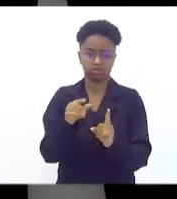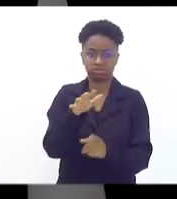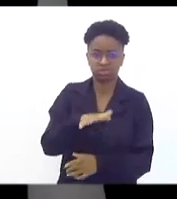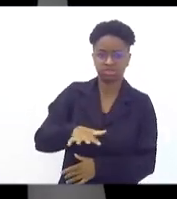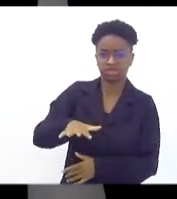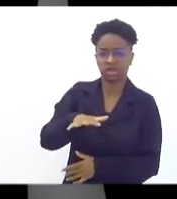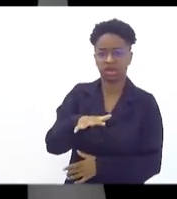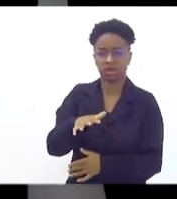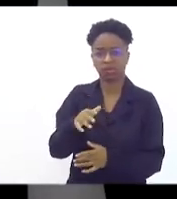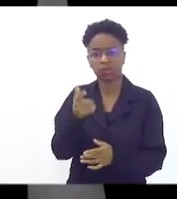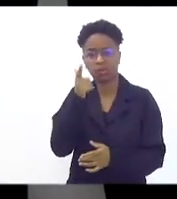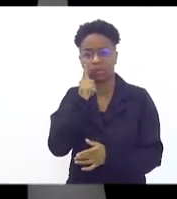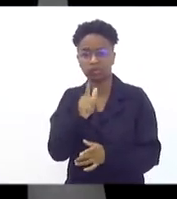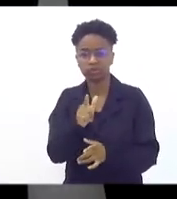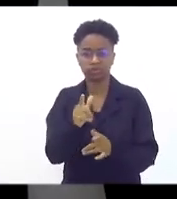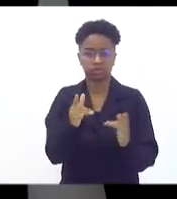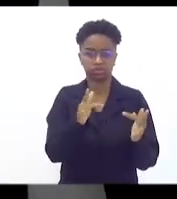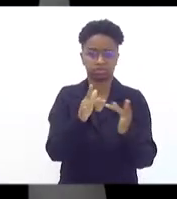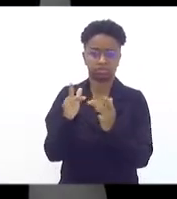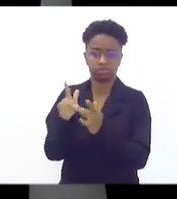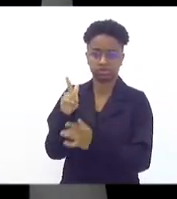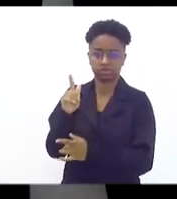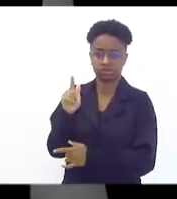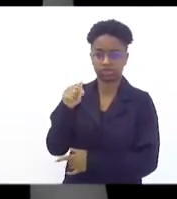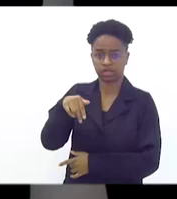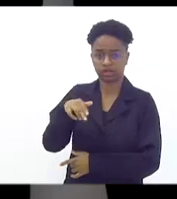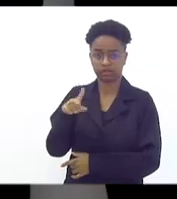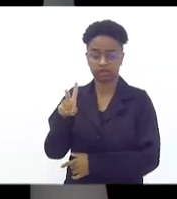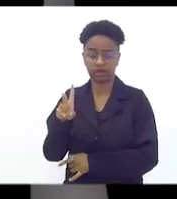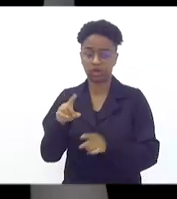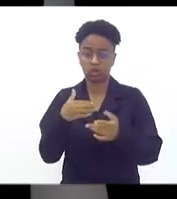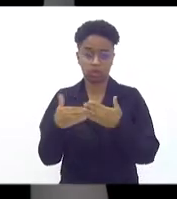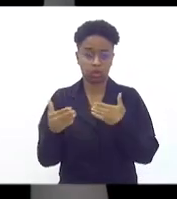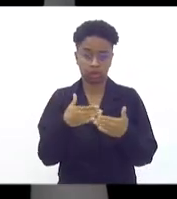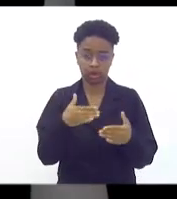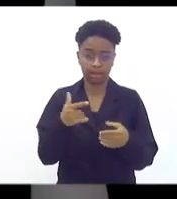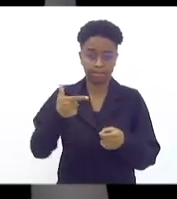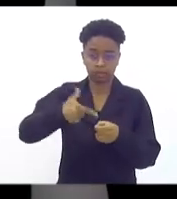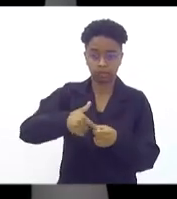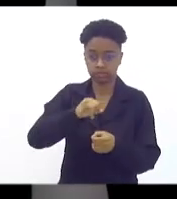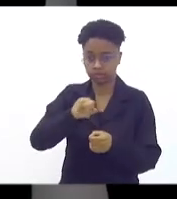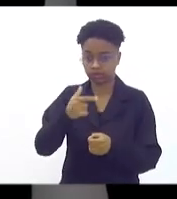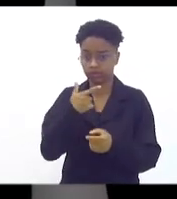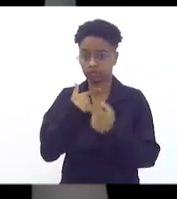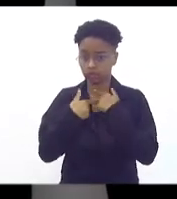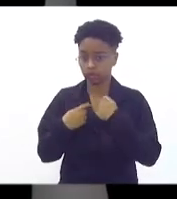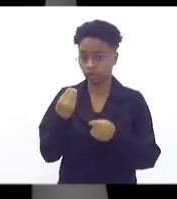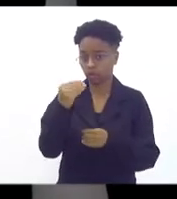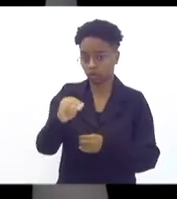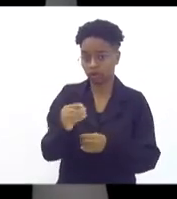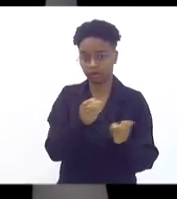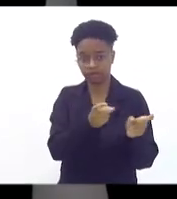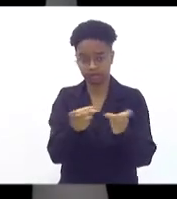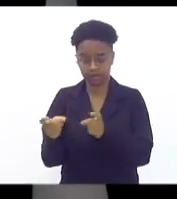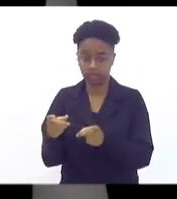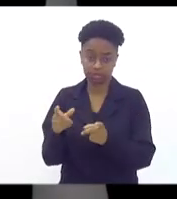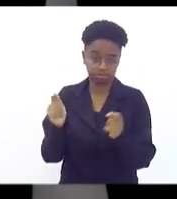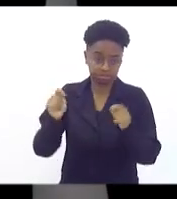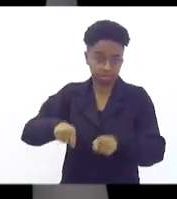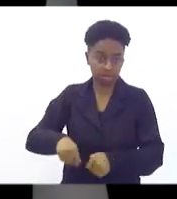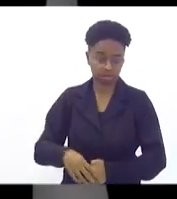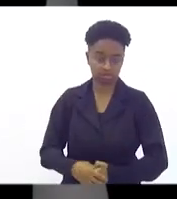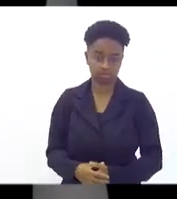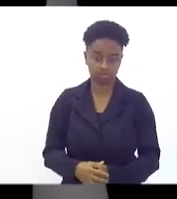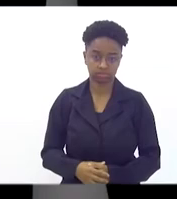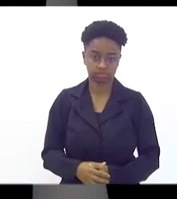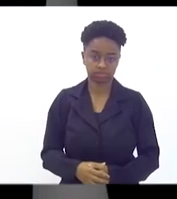o acesso ao mercado do GNV qualquer posto do Rio de Janeiro que quiser colocar GNV vender GNV vai ter condição de